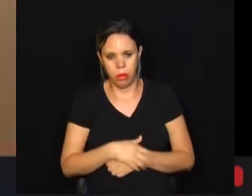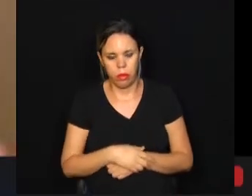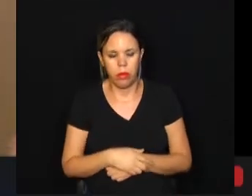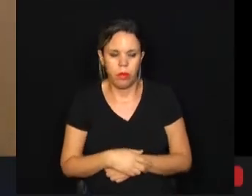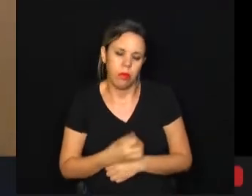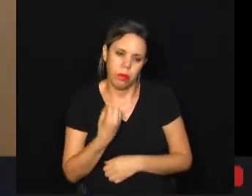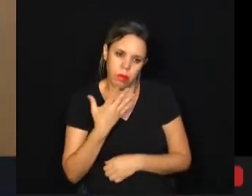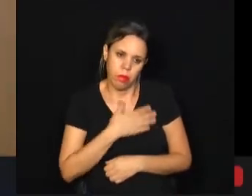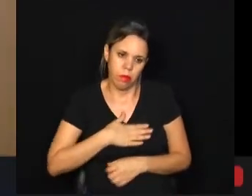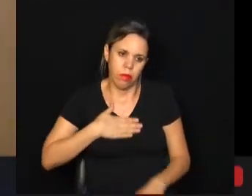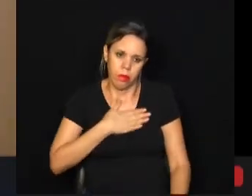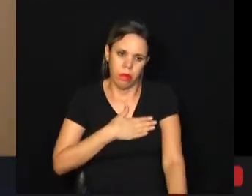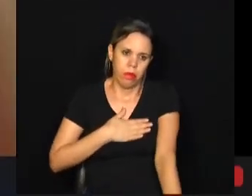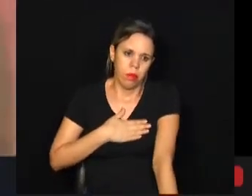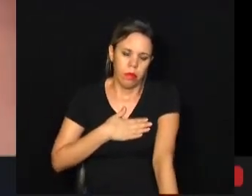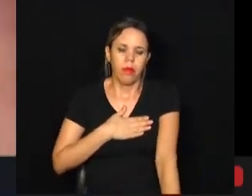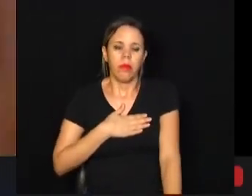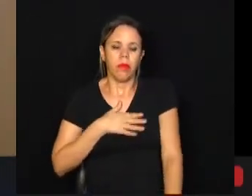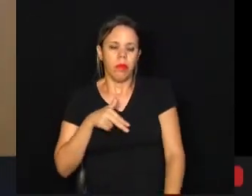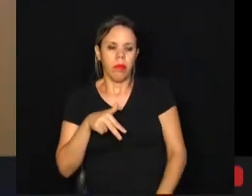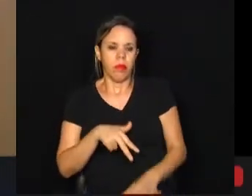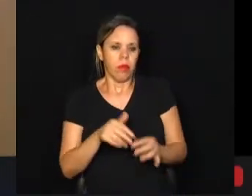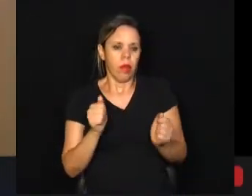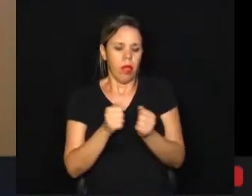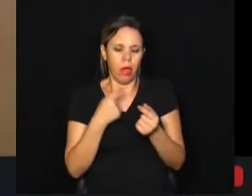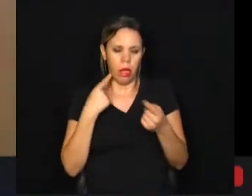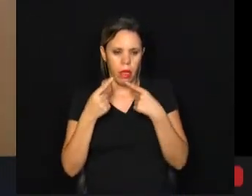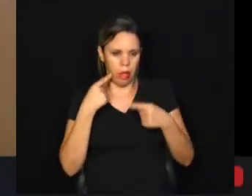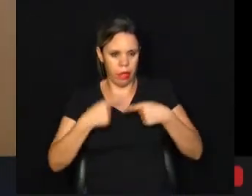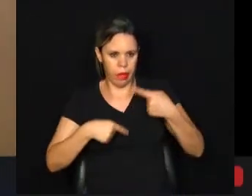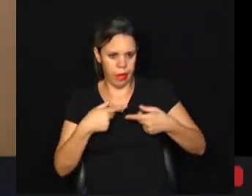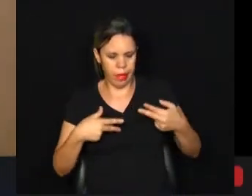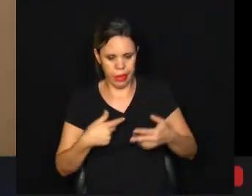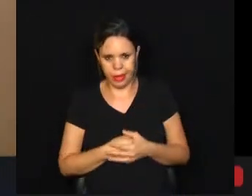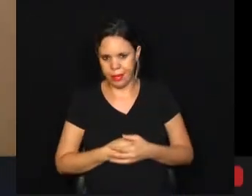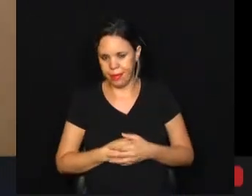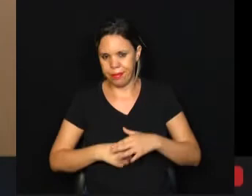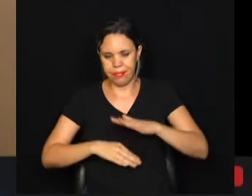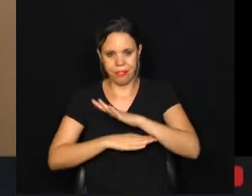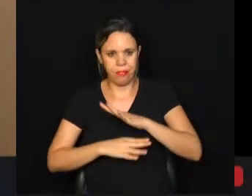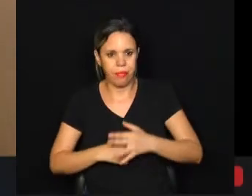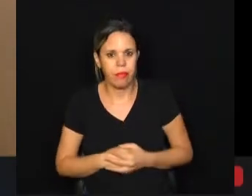Muito bom, prazer estar aqui, podendo discutir isso com a Câmara.